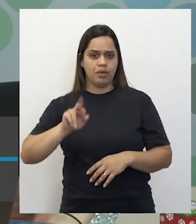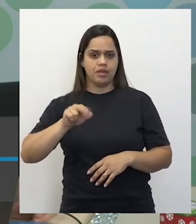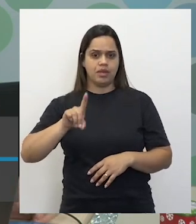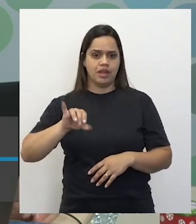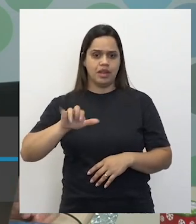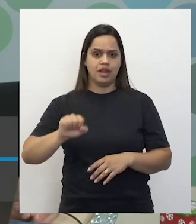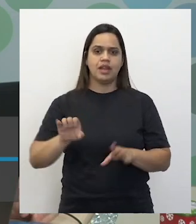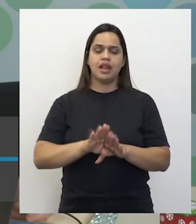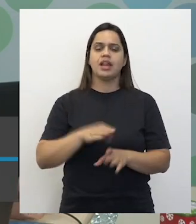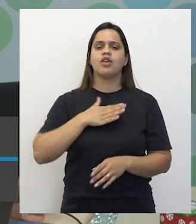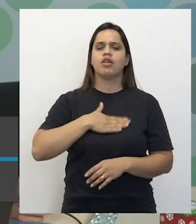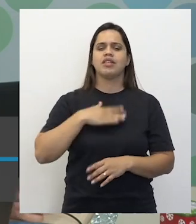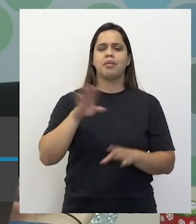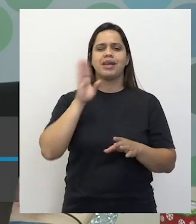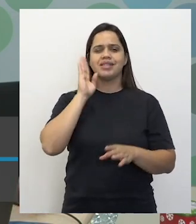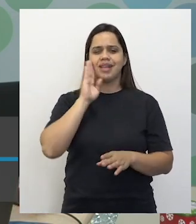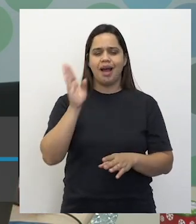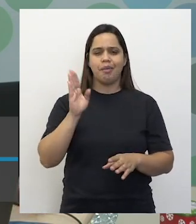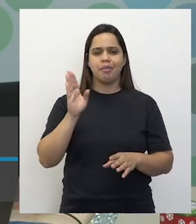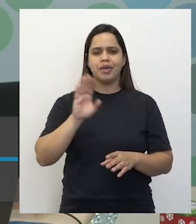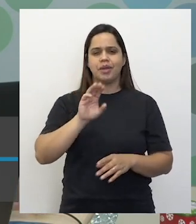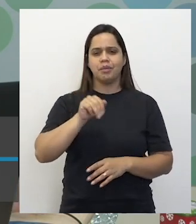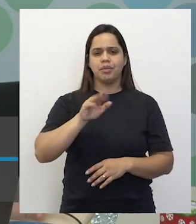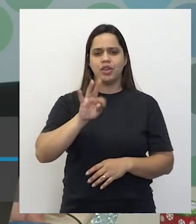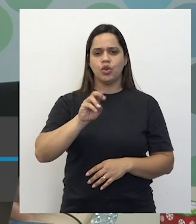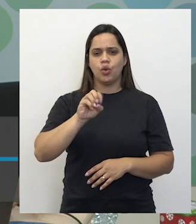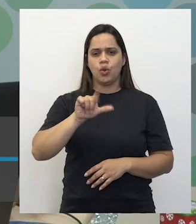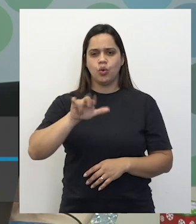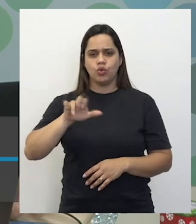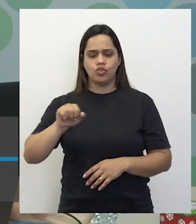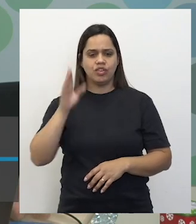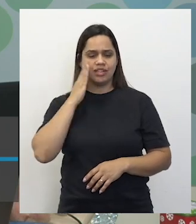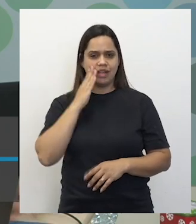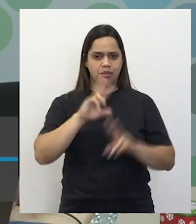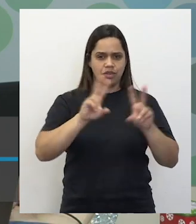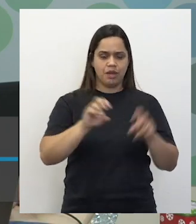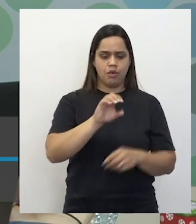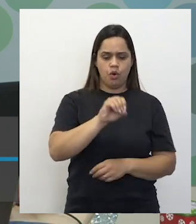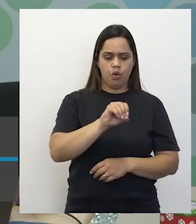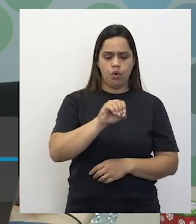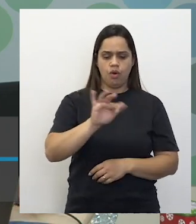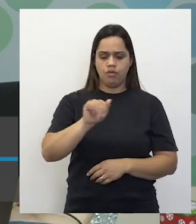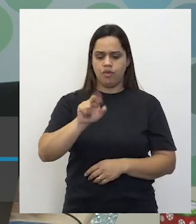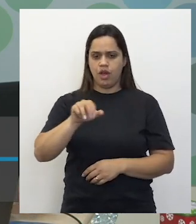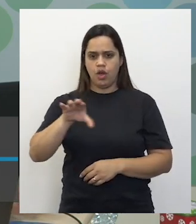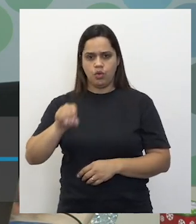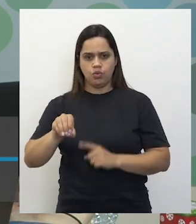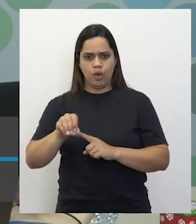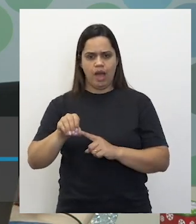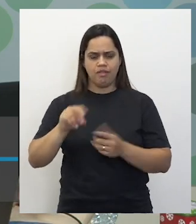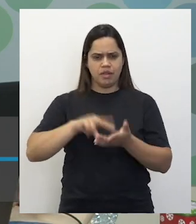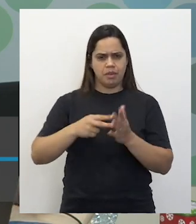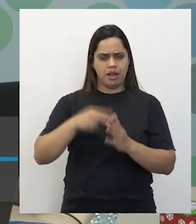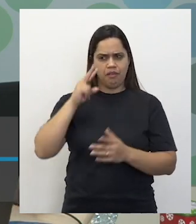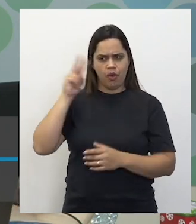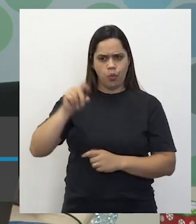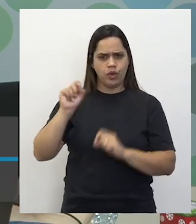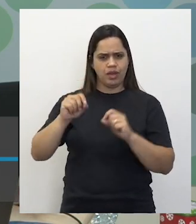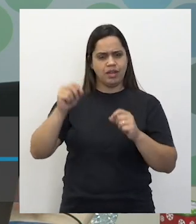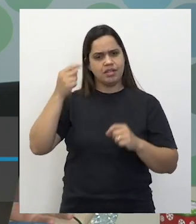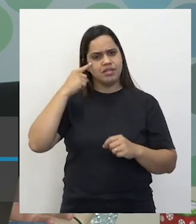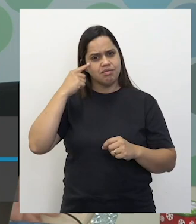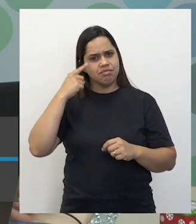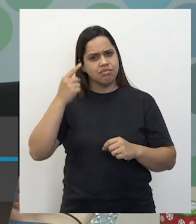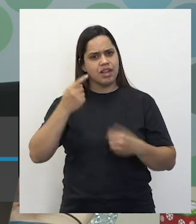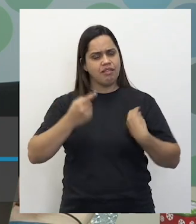chama O Fauno, né? E aí você tem que interpretar, você tem que entender o que é o fauno, aí você tem que pensar no que ele